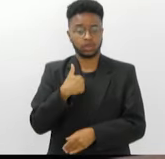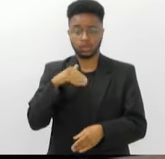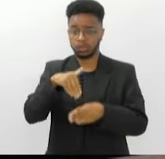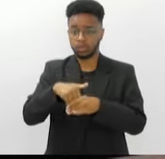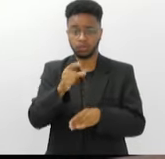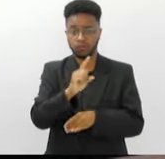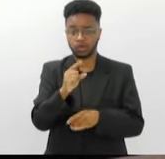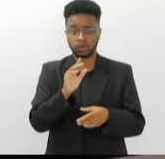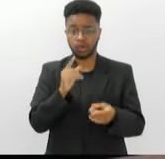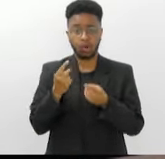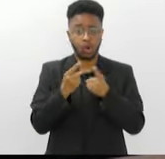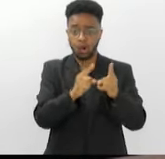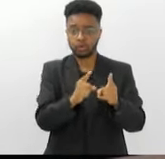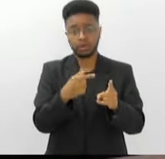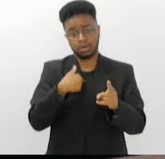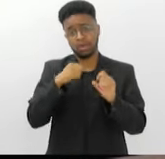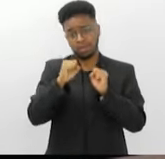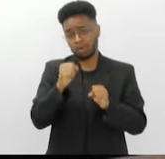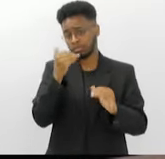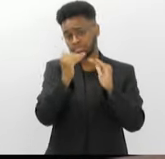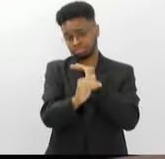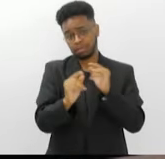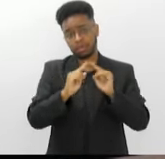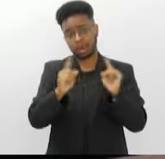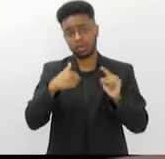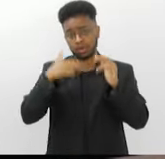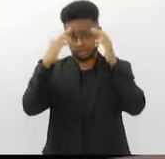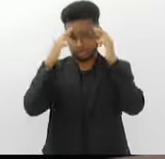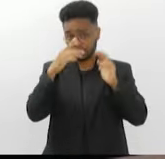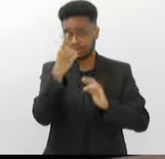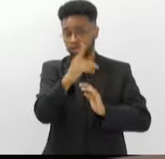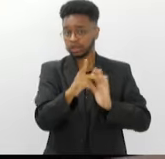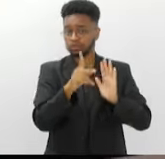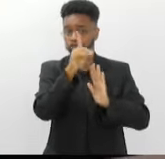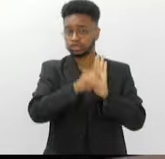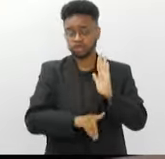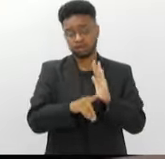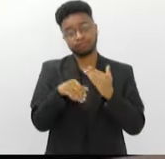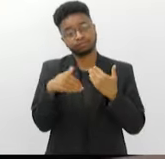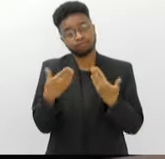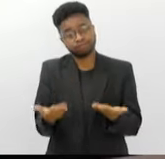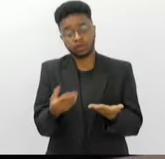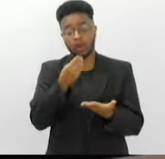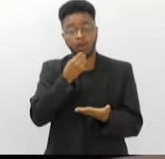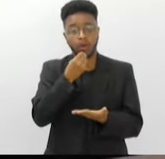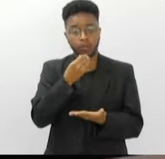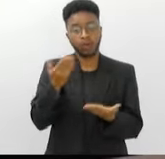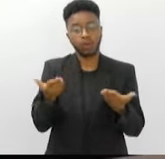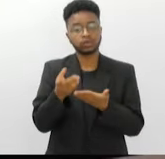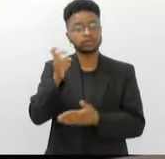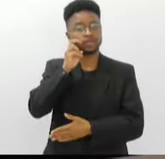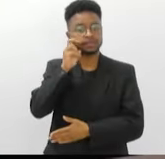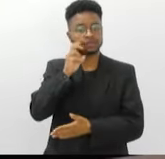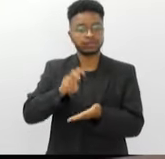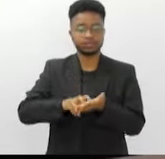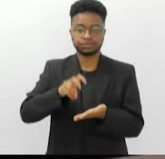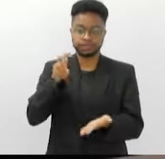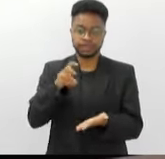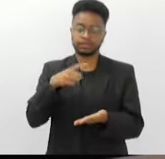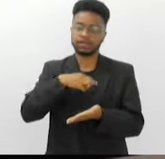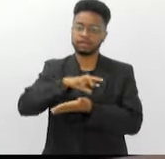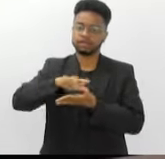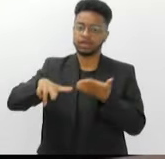nenhuma homenagem. Eu posso discordar, mas eu respeito o seu direito. Então, é claro que a gente está numa quinta-feira de manhã,